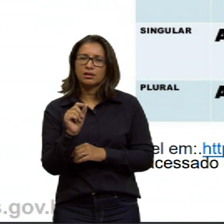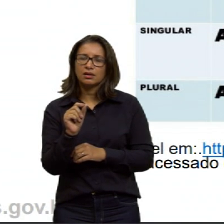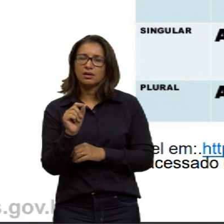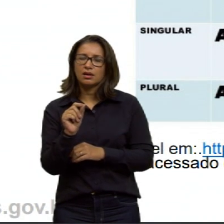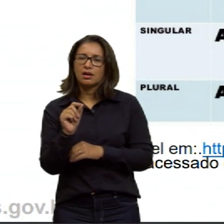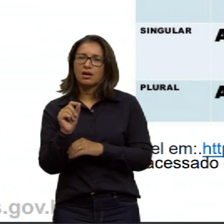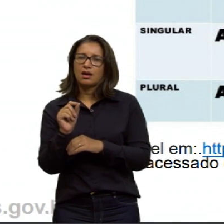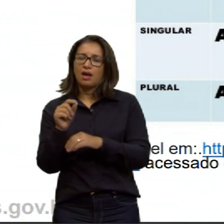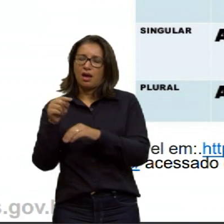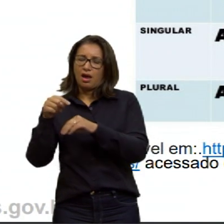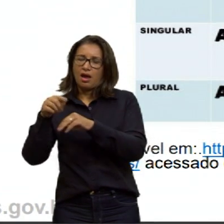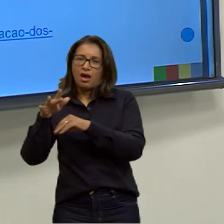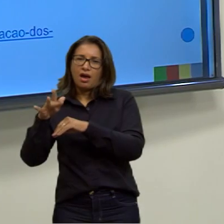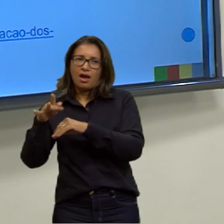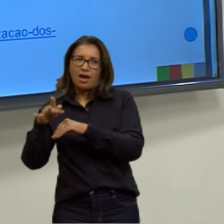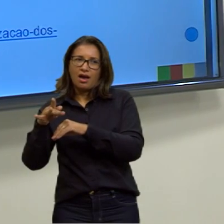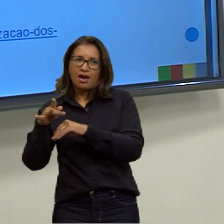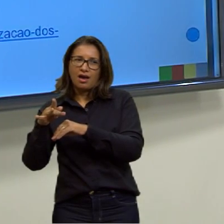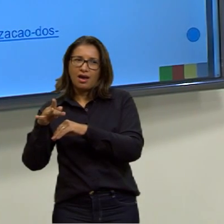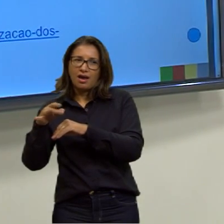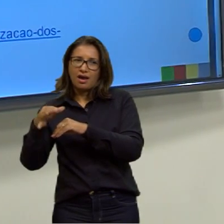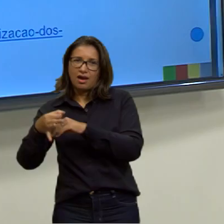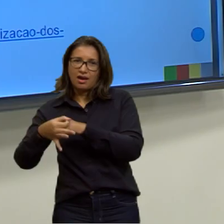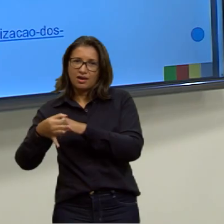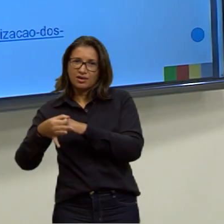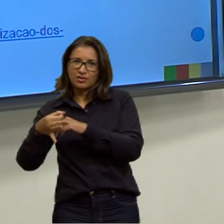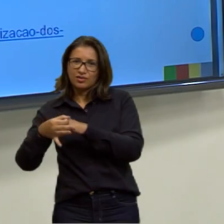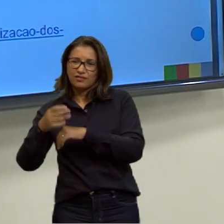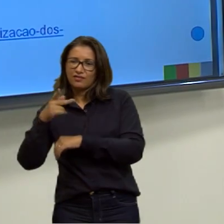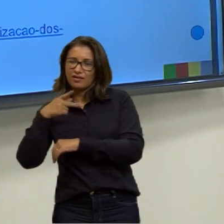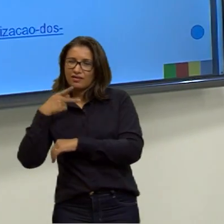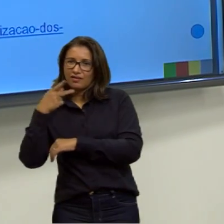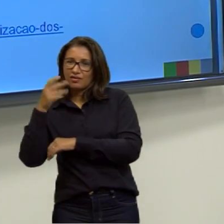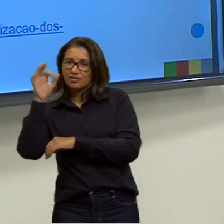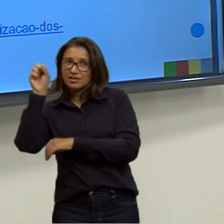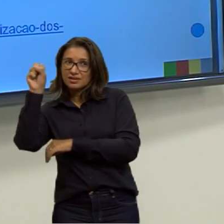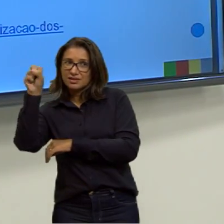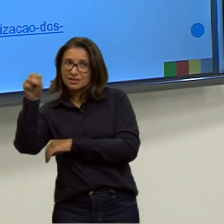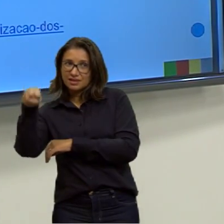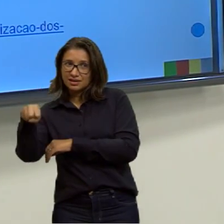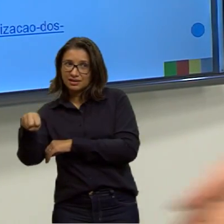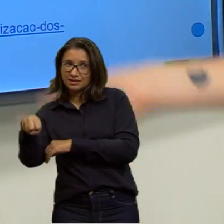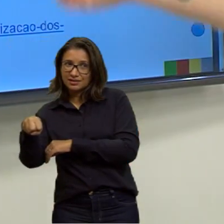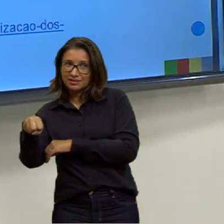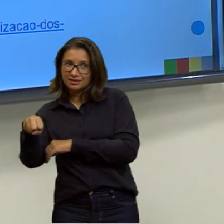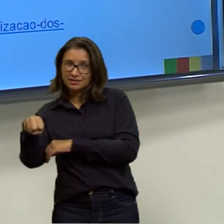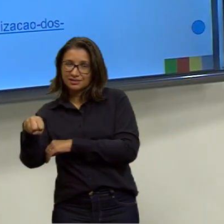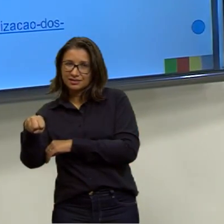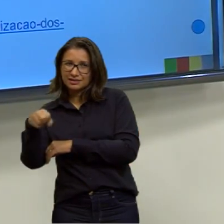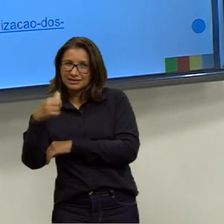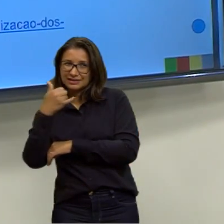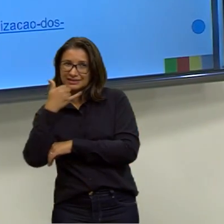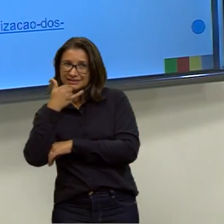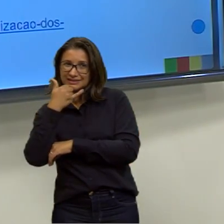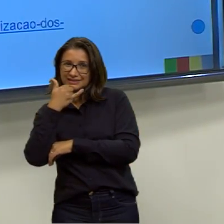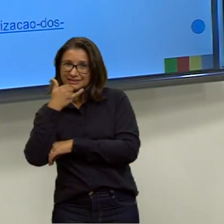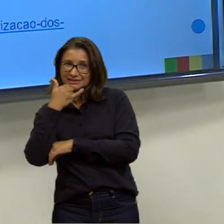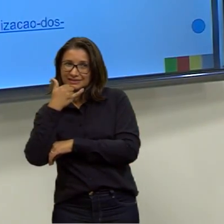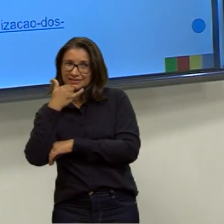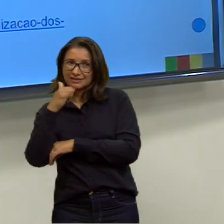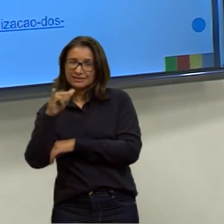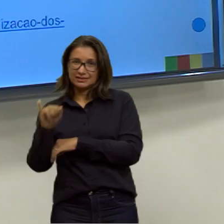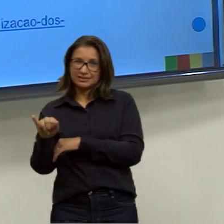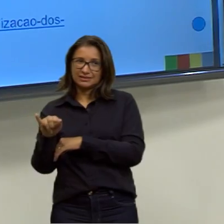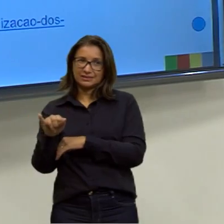noiva disse o sim sim é advérbio eu coloquei um artigo na frente e ele passa a ser um substantivo se aparece a questão